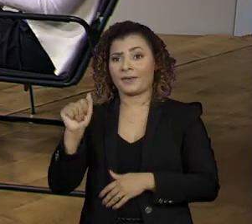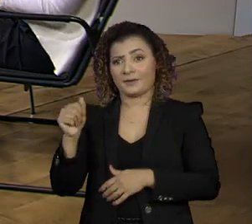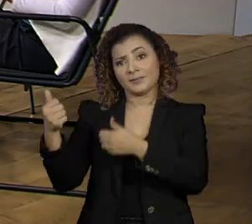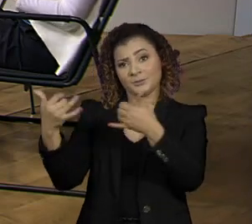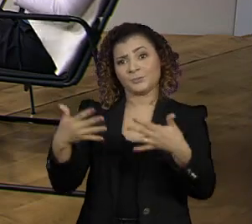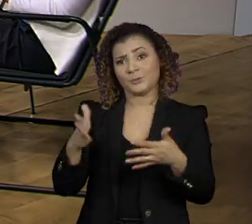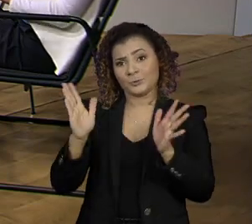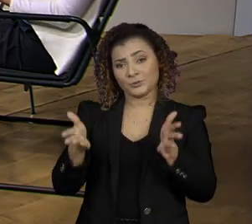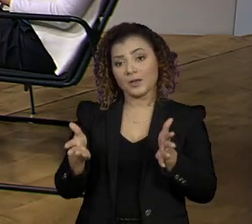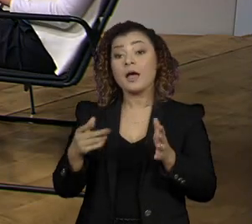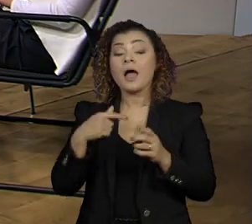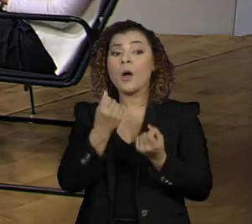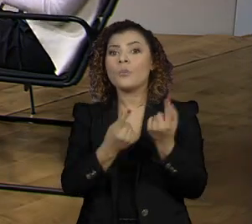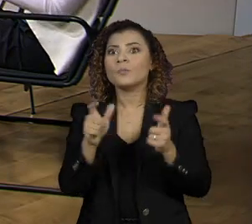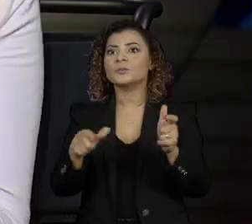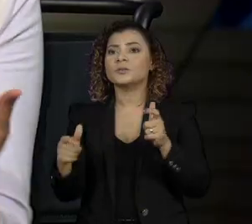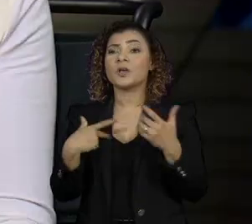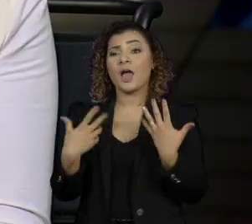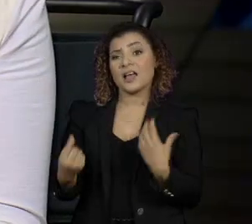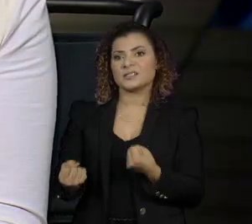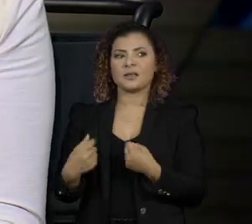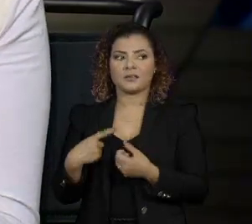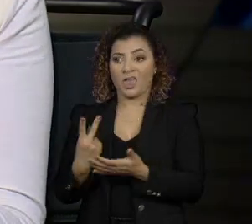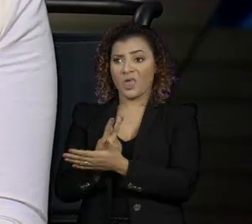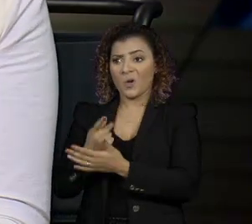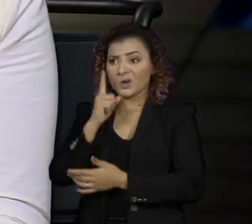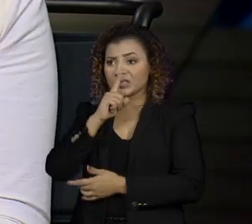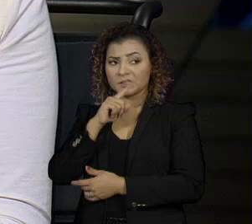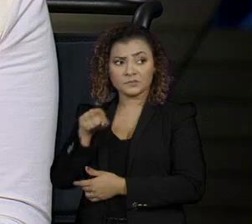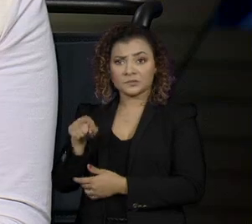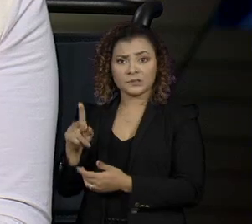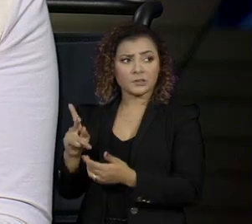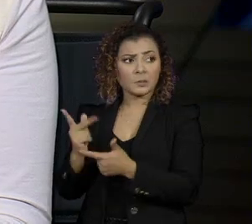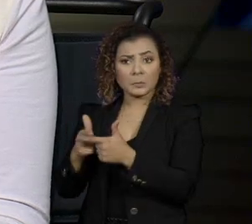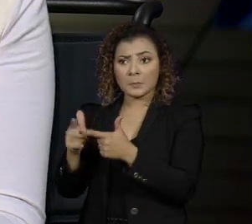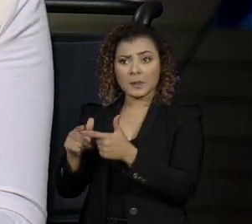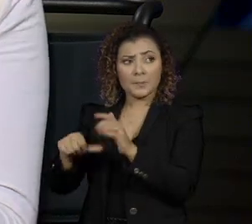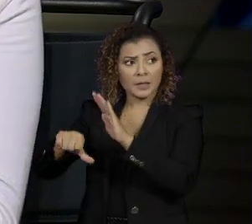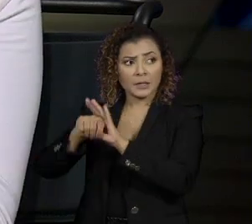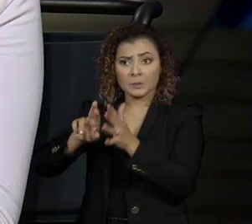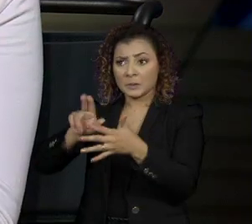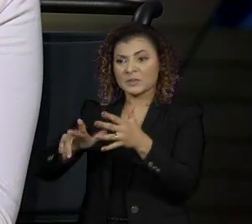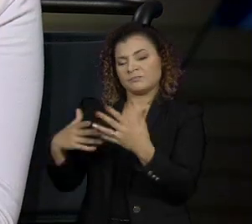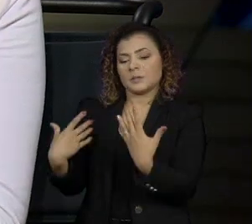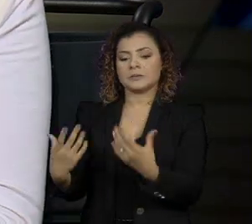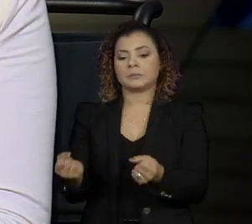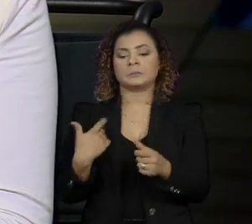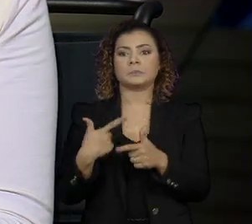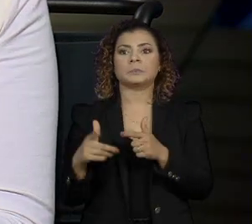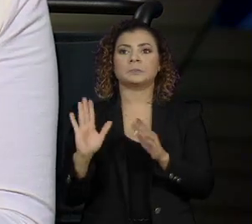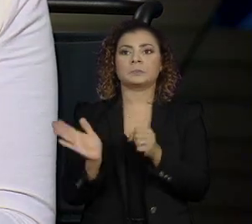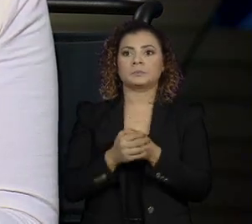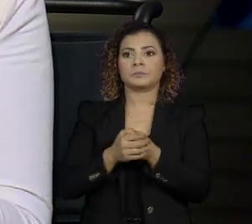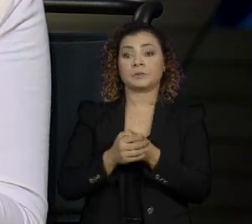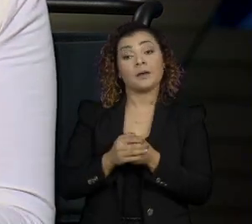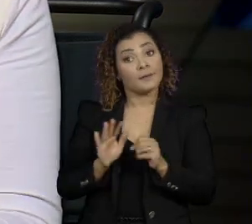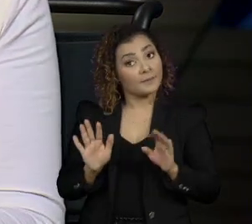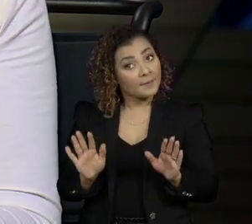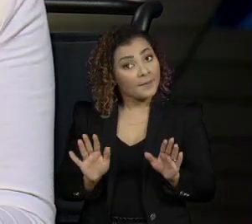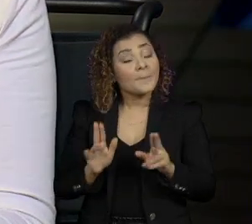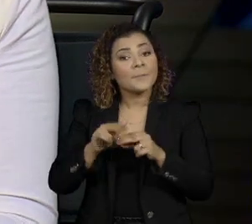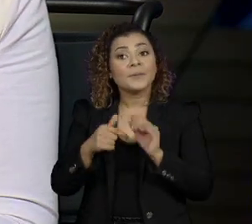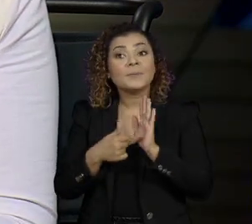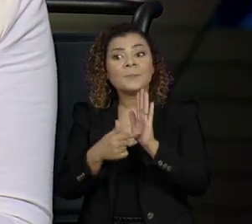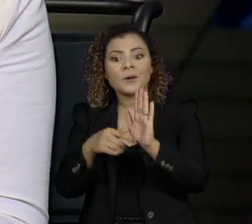algumas pessoas que aceitam fazer um jogo sujo que os ministros anteriores não estavam aceitando fazer. O que reforça, na verdade, toda